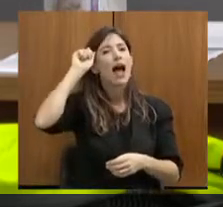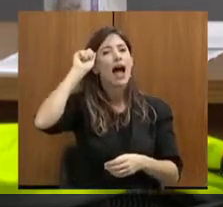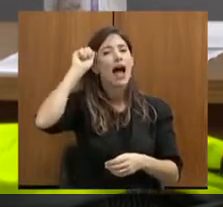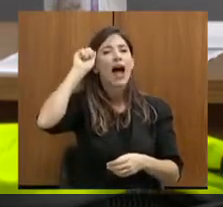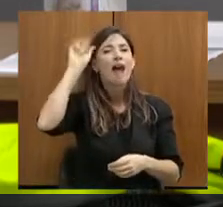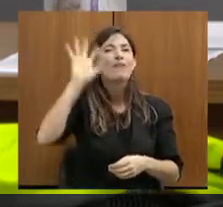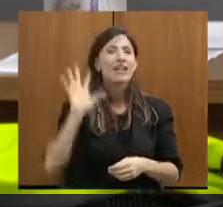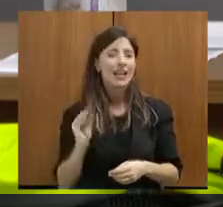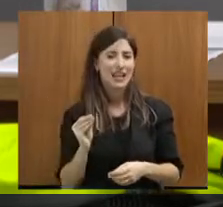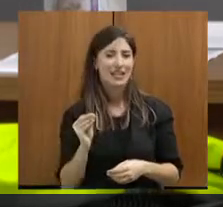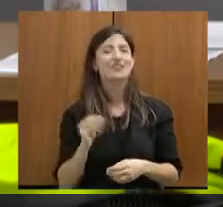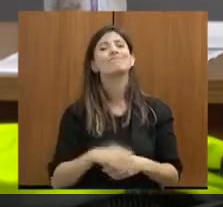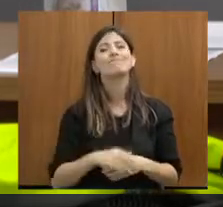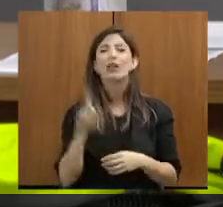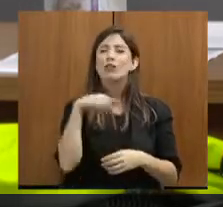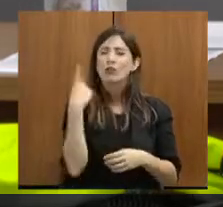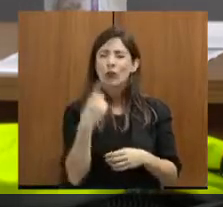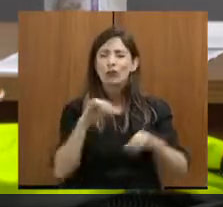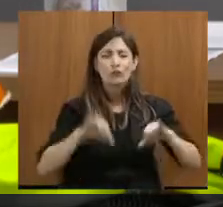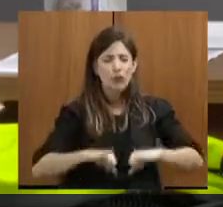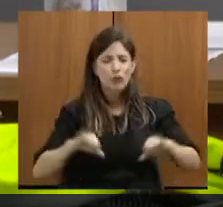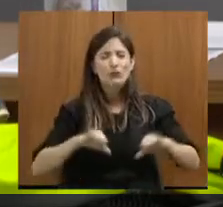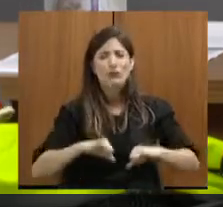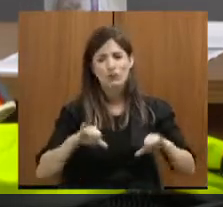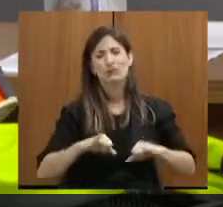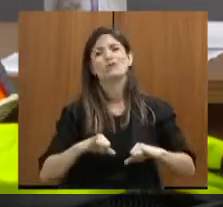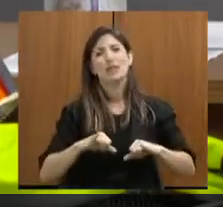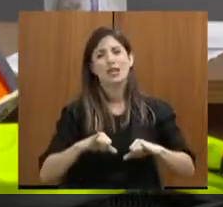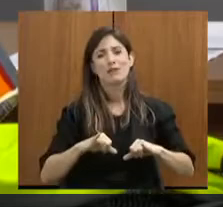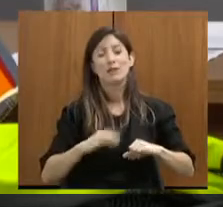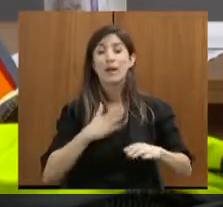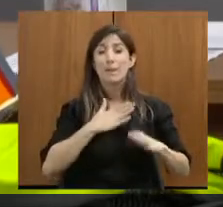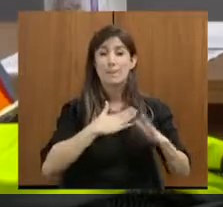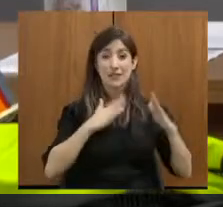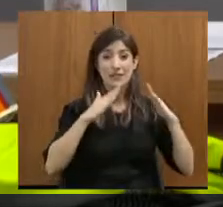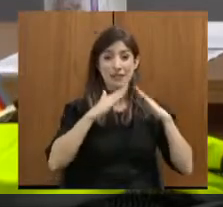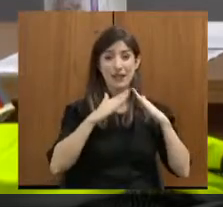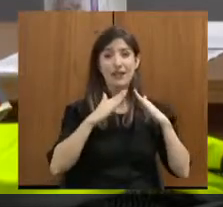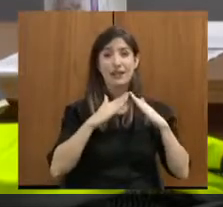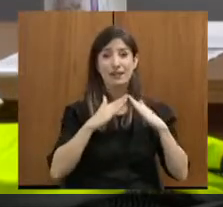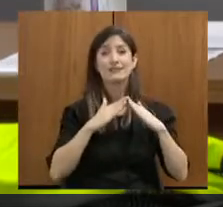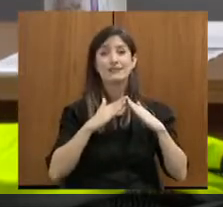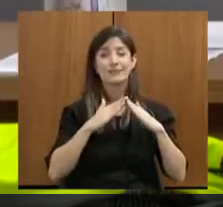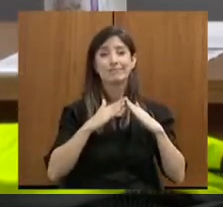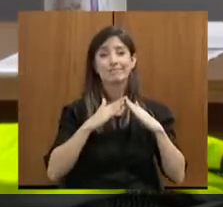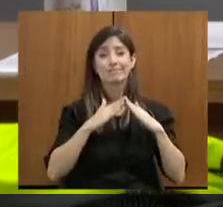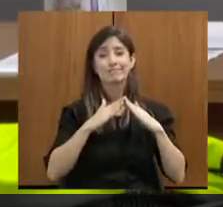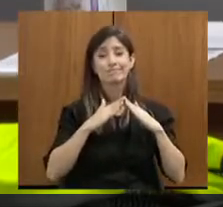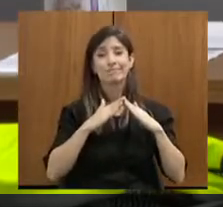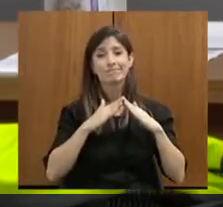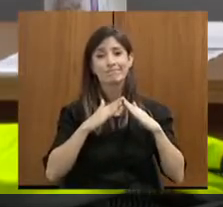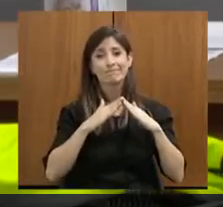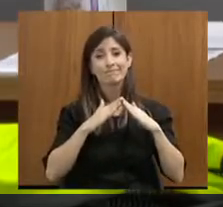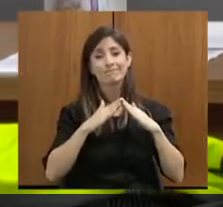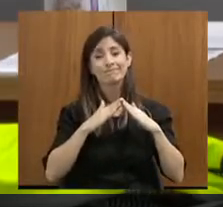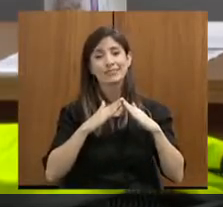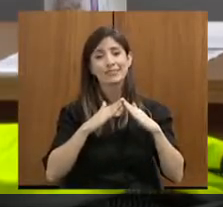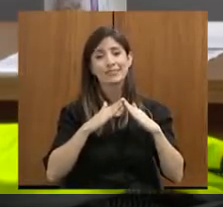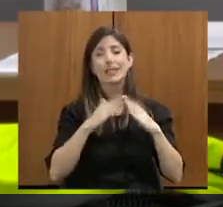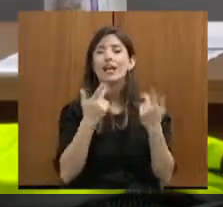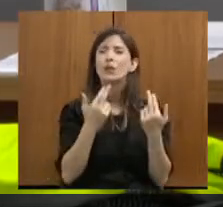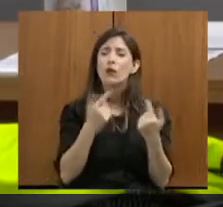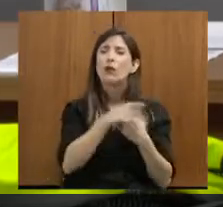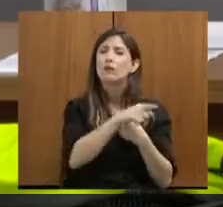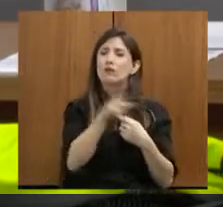tá é eu principalmente dentro da minha Associação dentro da minha casa muita das vezes como todas as pessoas aqui